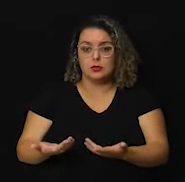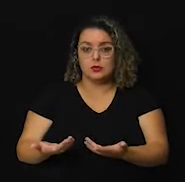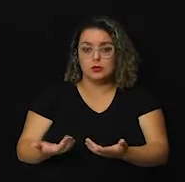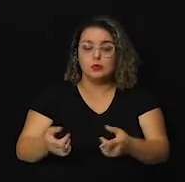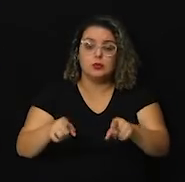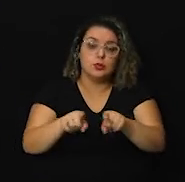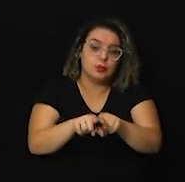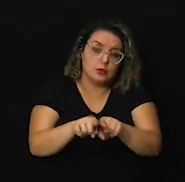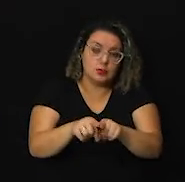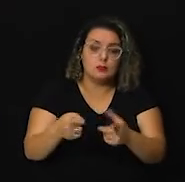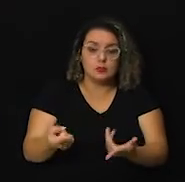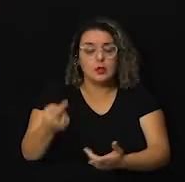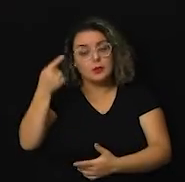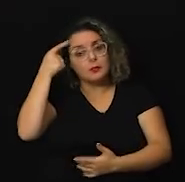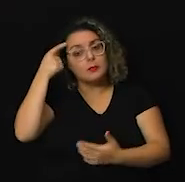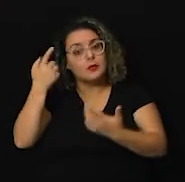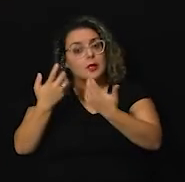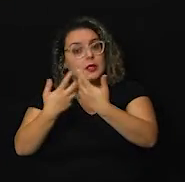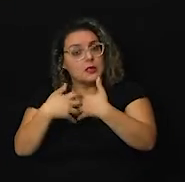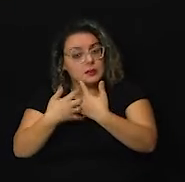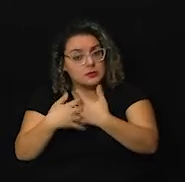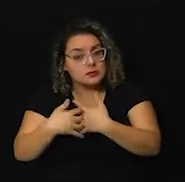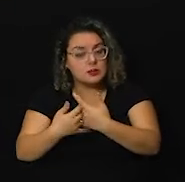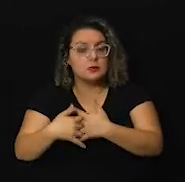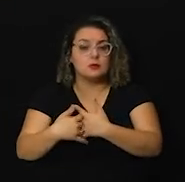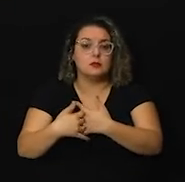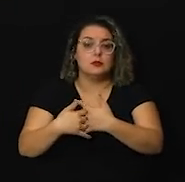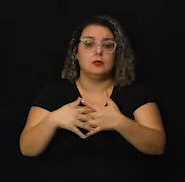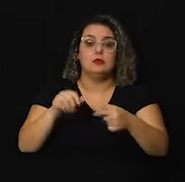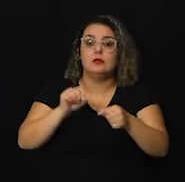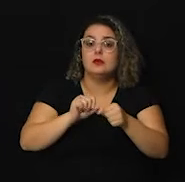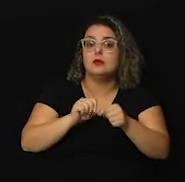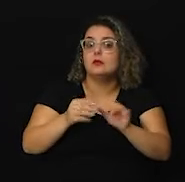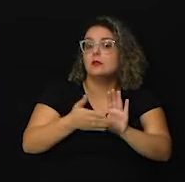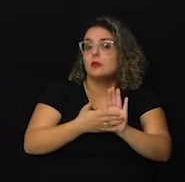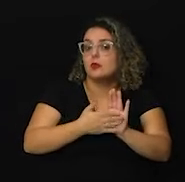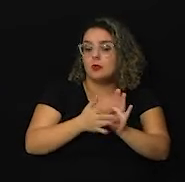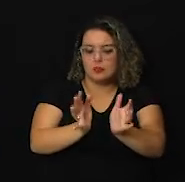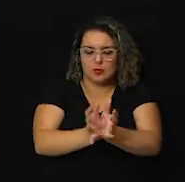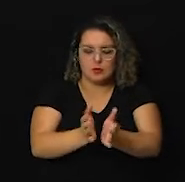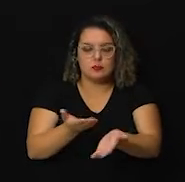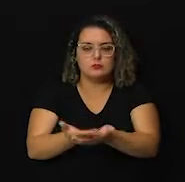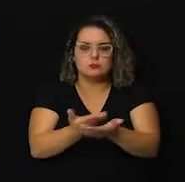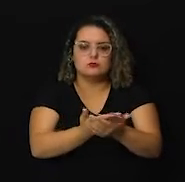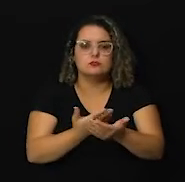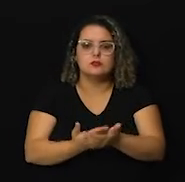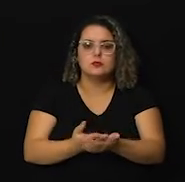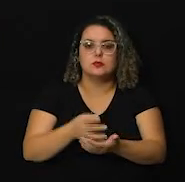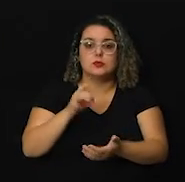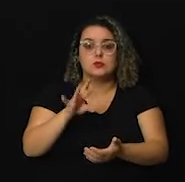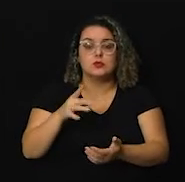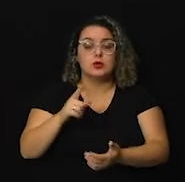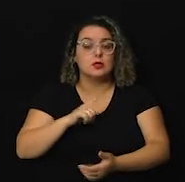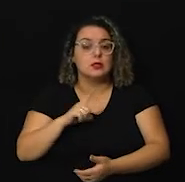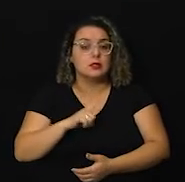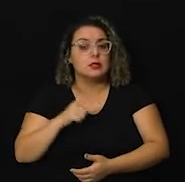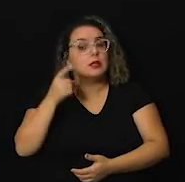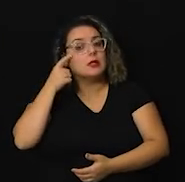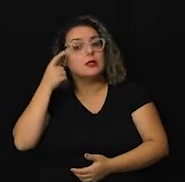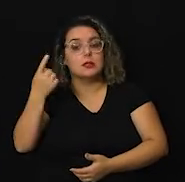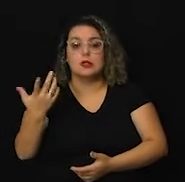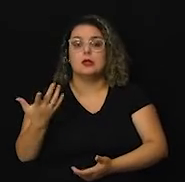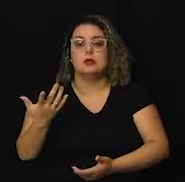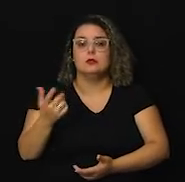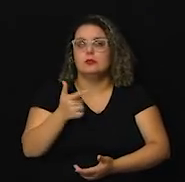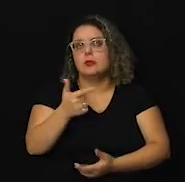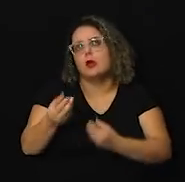Então, e também a gente pensa em fazer propostas, porque uma comissão de estudos, ela só tem sentido,